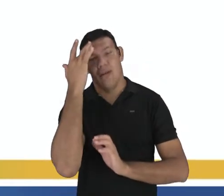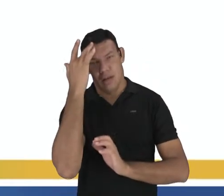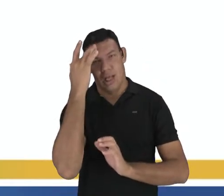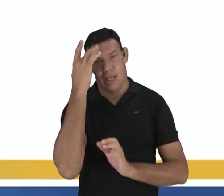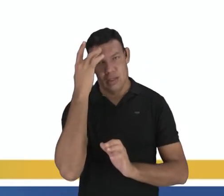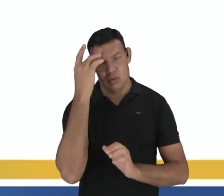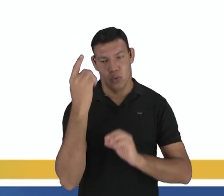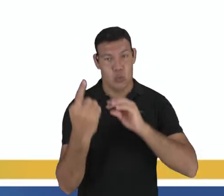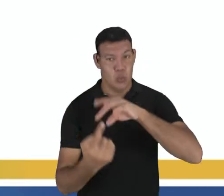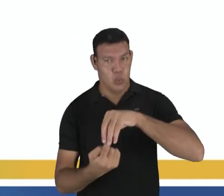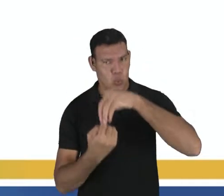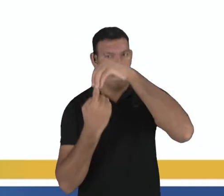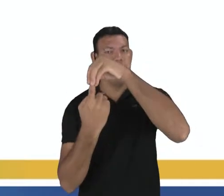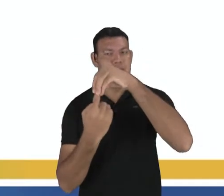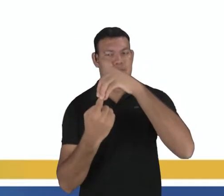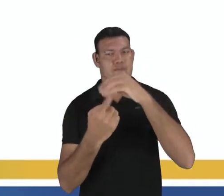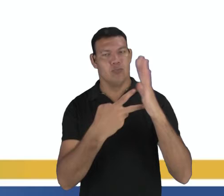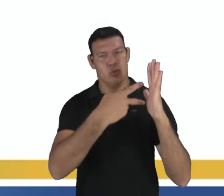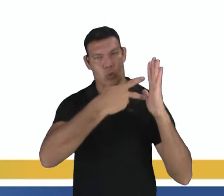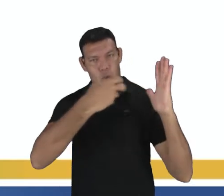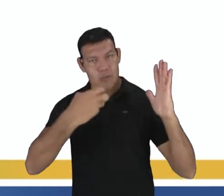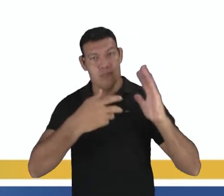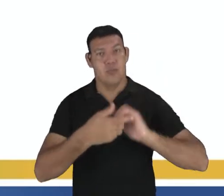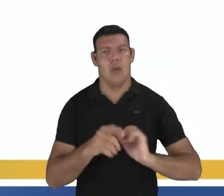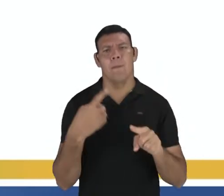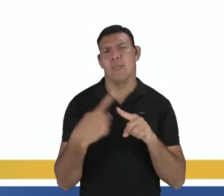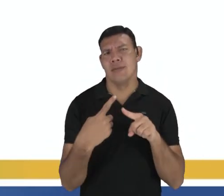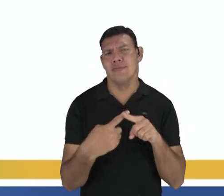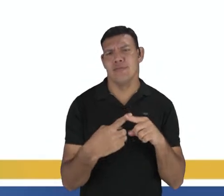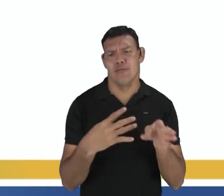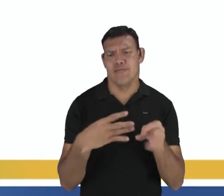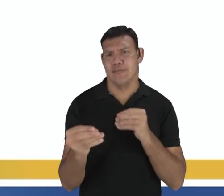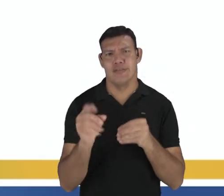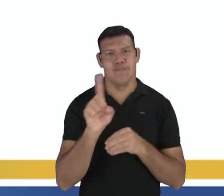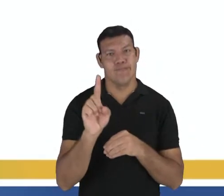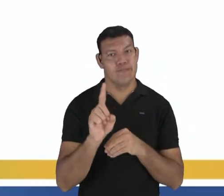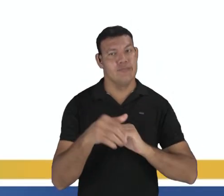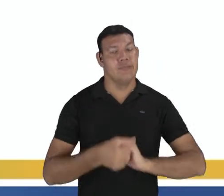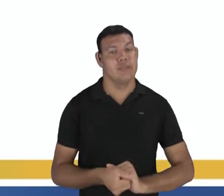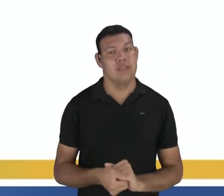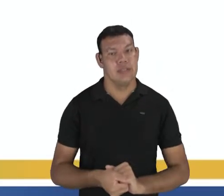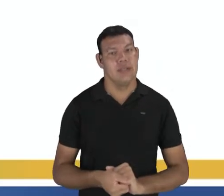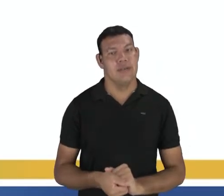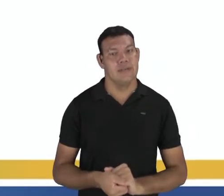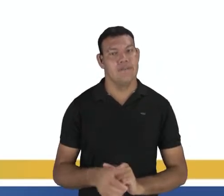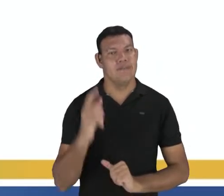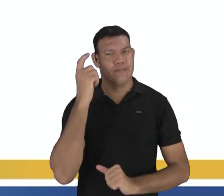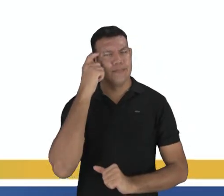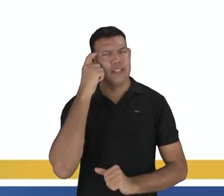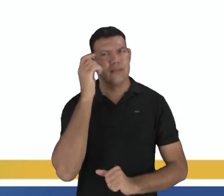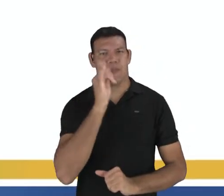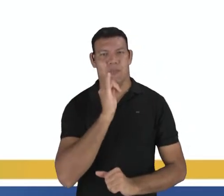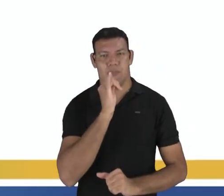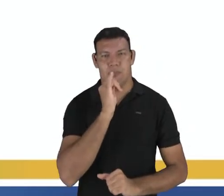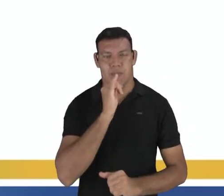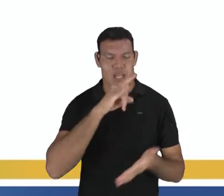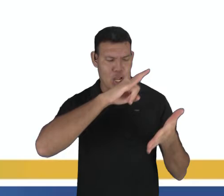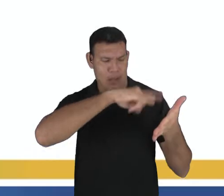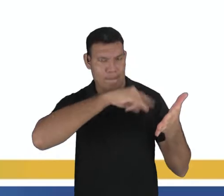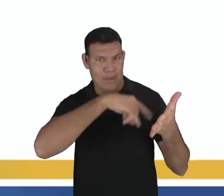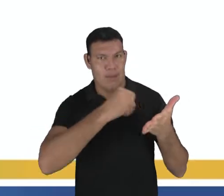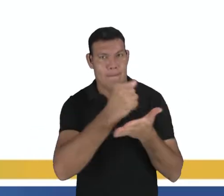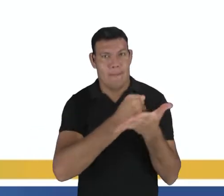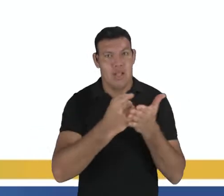só interpretação. Não pode fugir, porque imagina só, você pegar uma bula de remédio, vai ler, né? Para